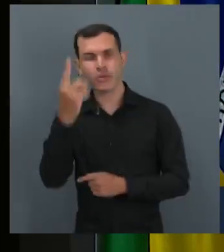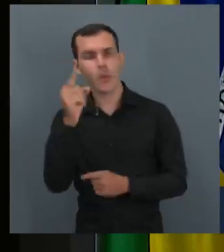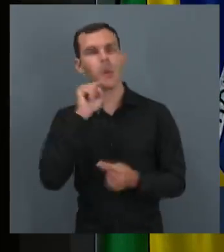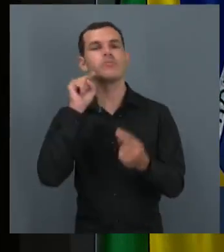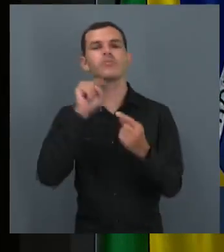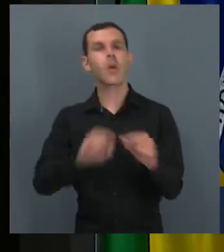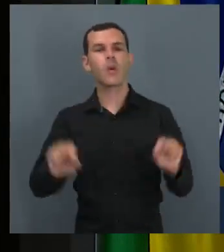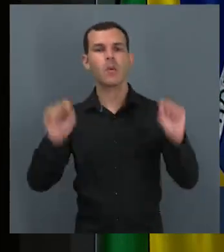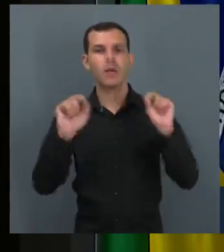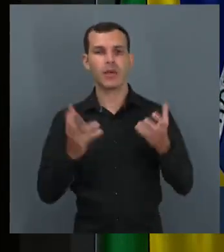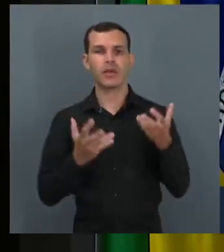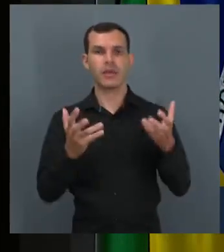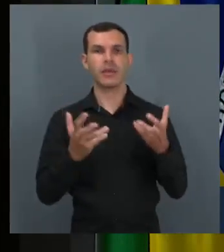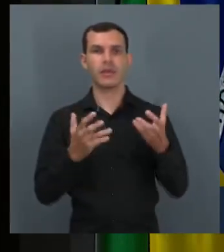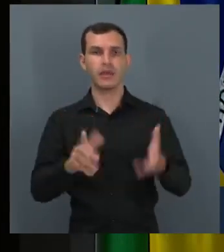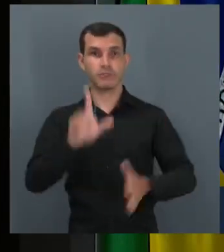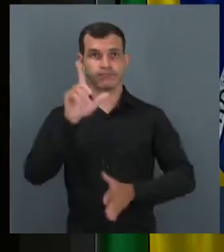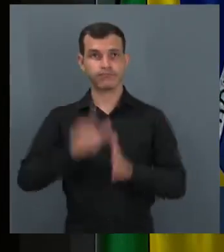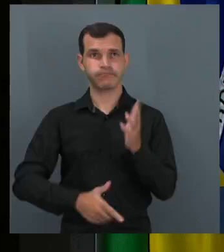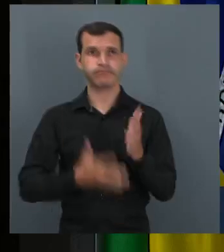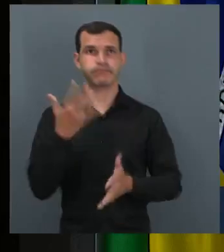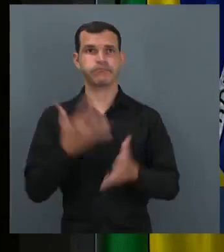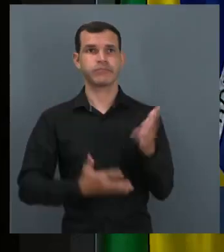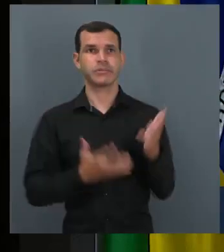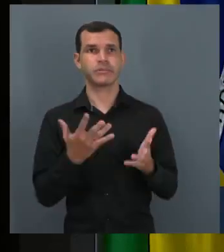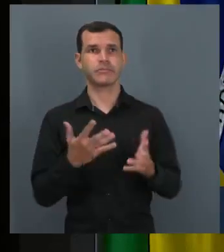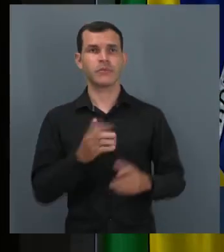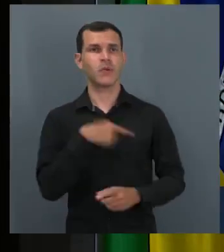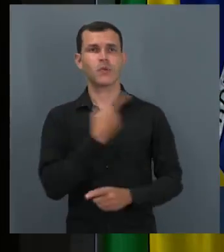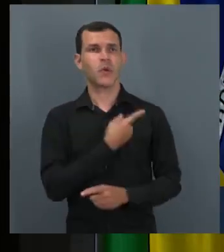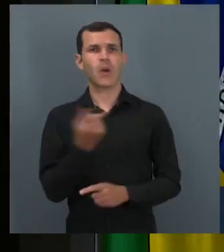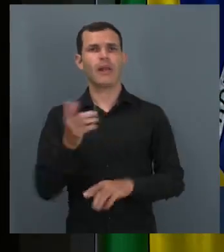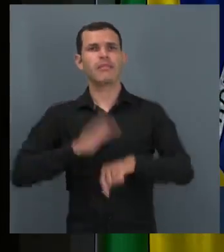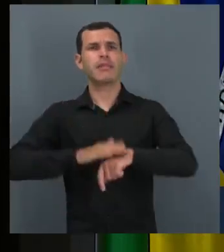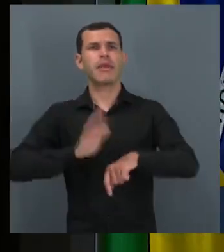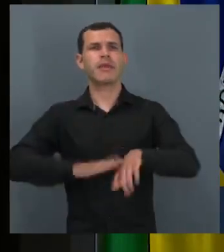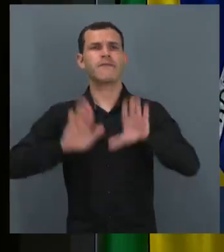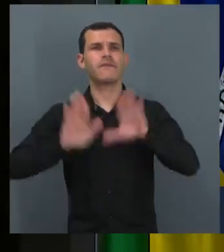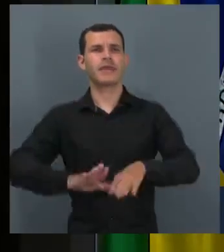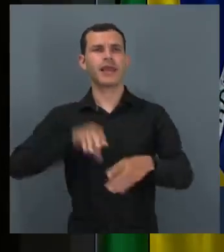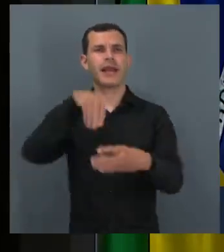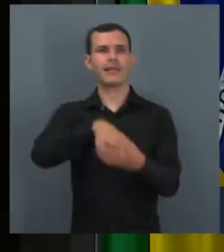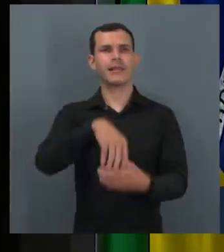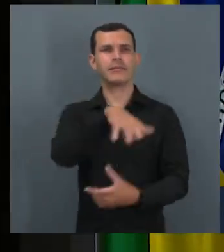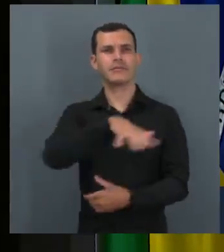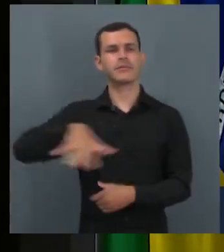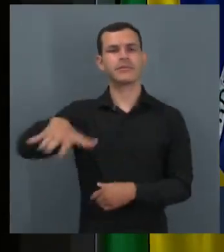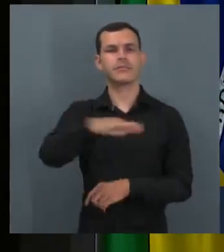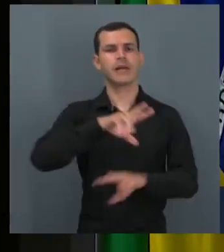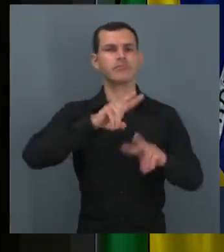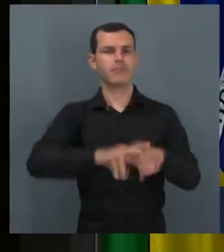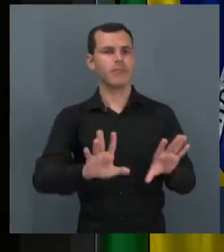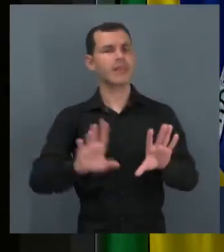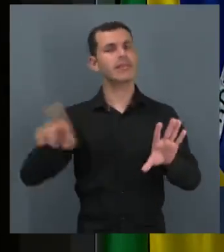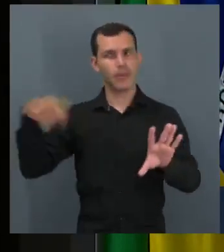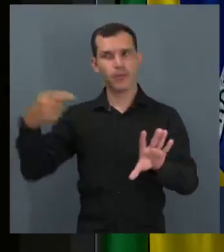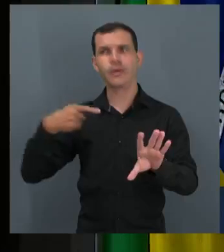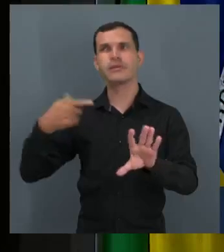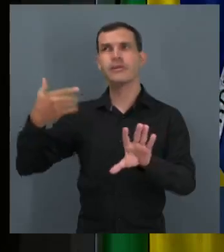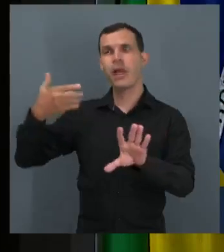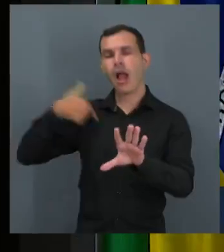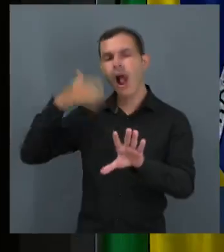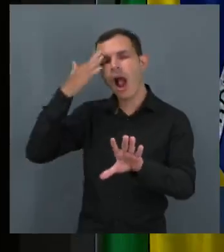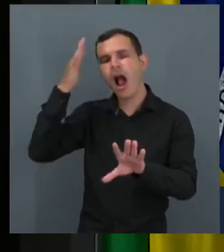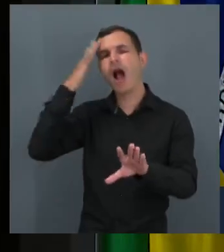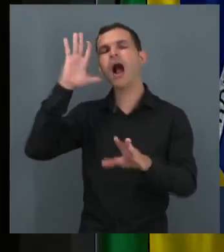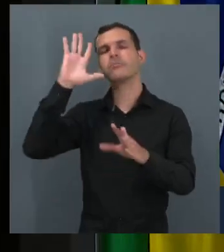de uma certa forma, retardar, para não deixar a gente ficar muito tempo no presídio. Depois eu entendi por quê. Mas o senador Magno Malta, a